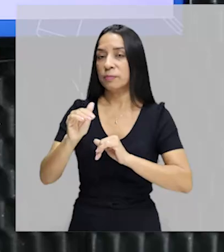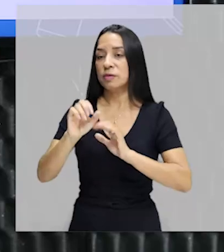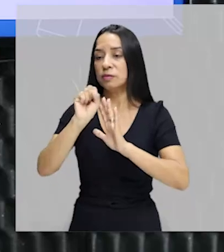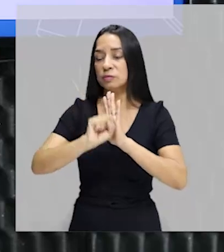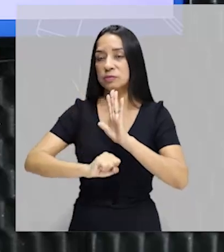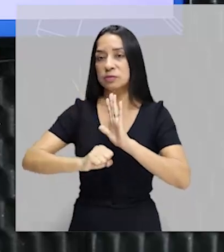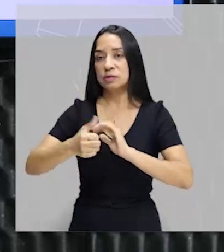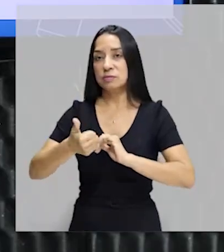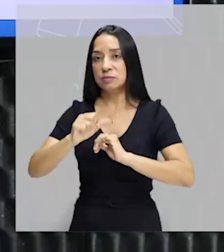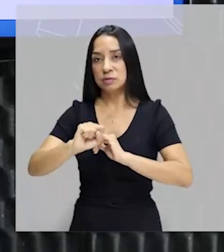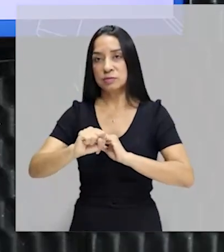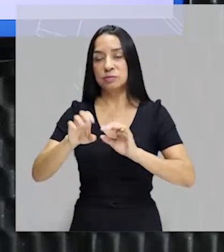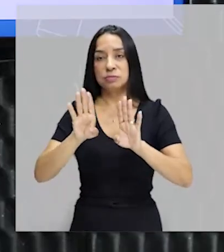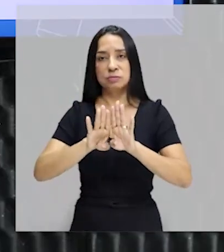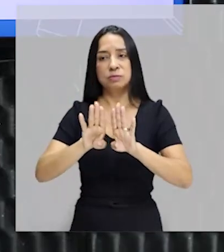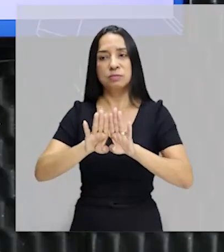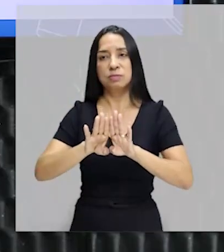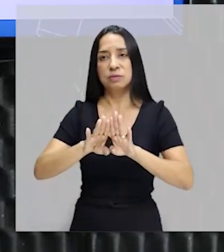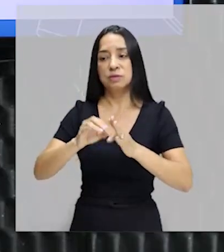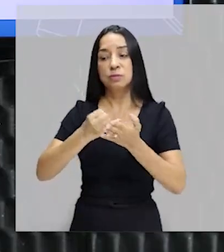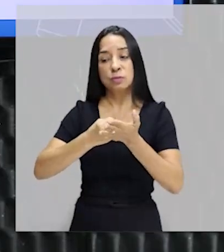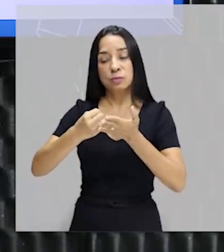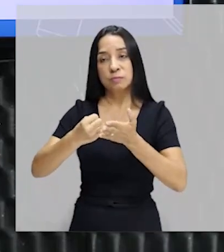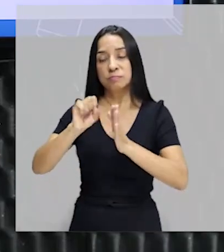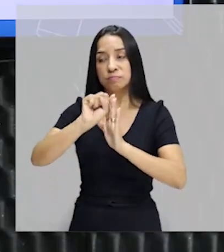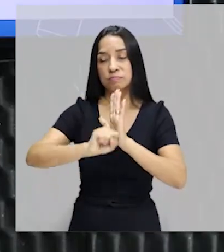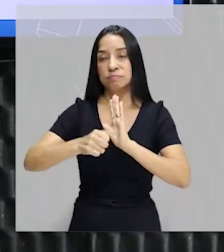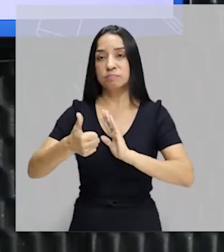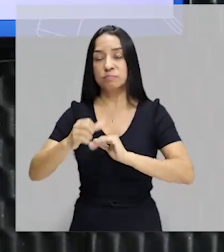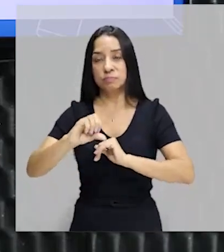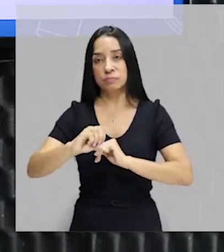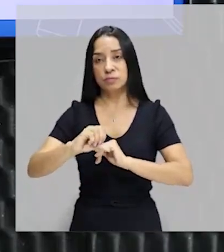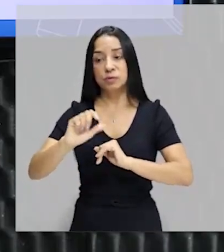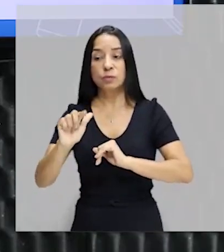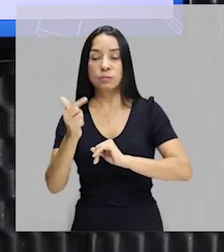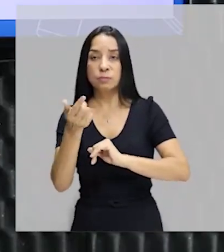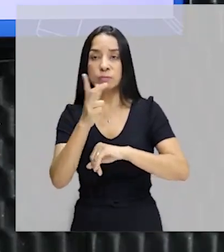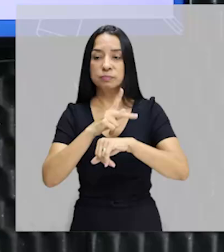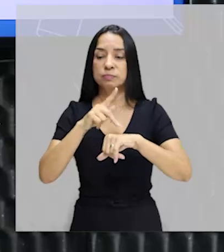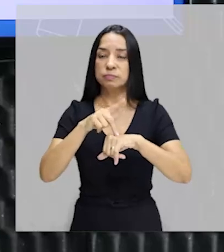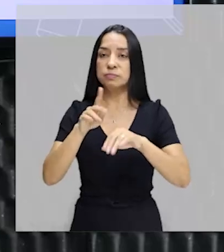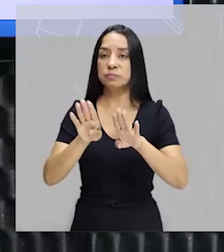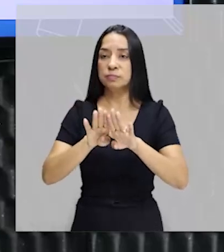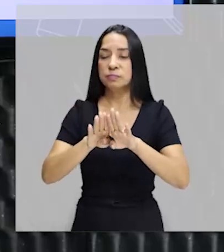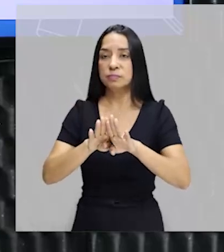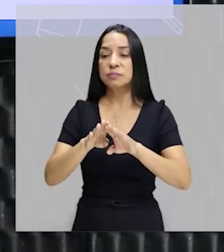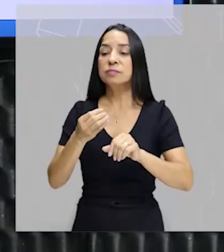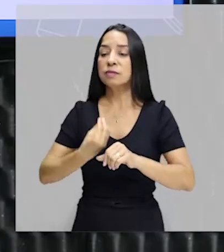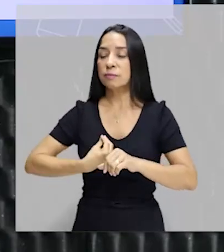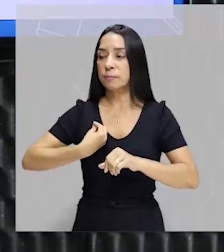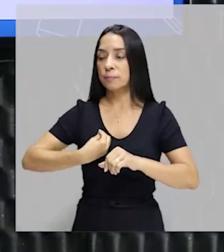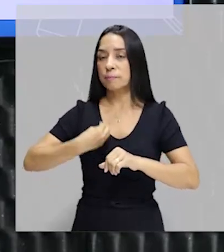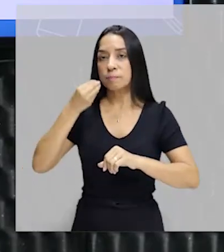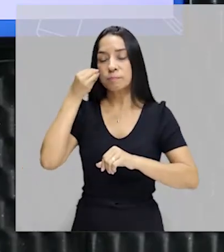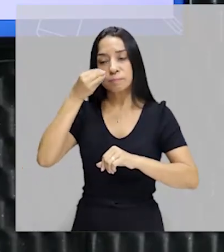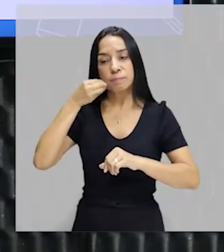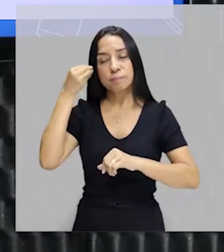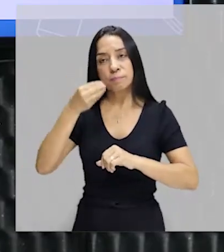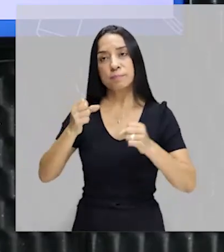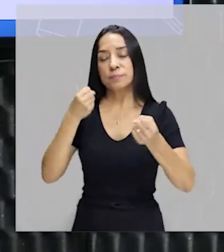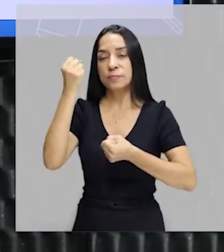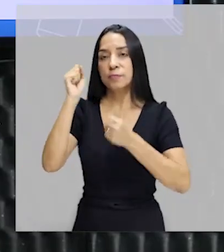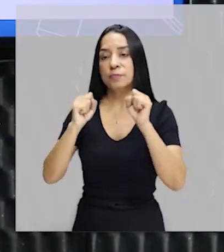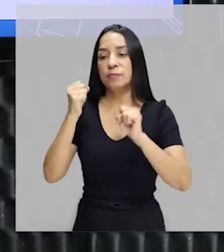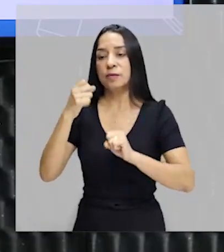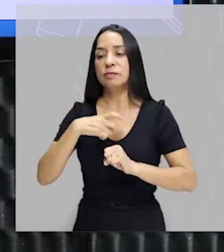XIX. Não só na Inglaterra, mas em outros países que também vão viver a experiência da industrialização. Então, nós temos